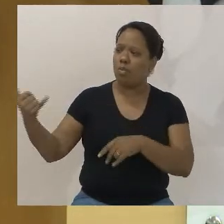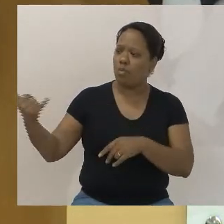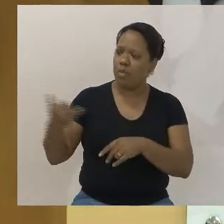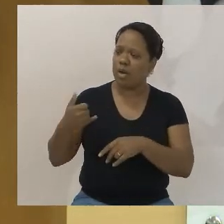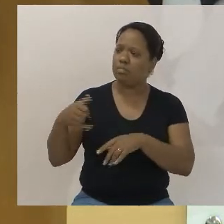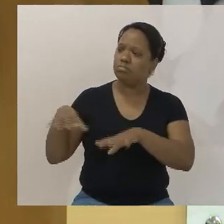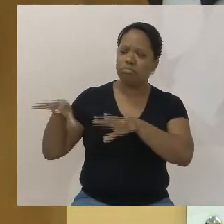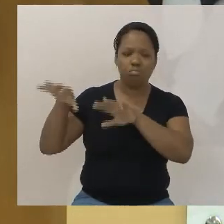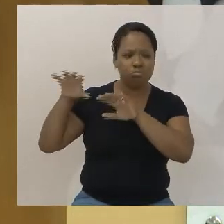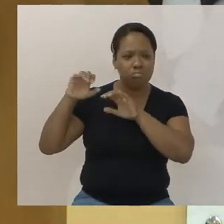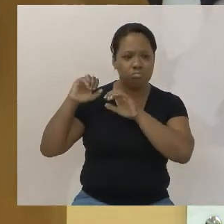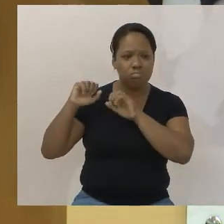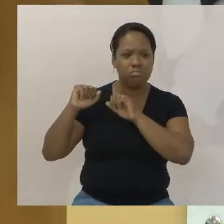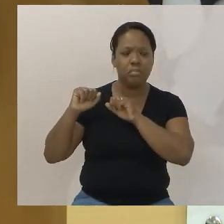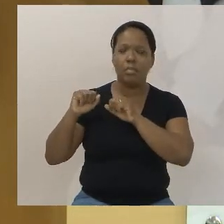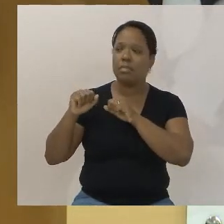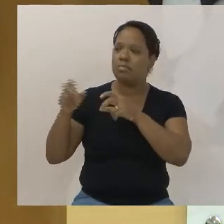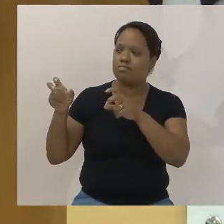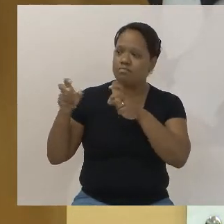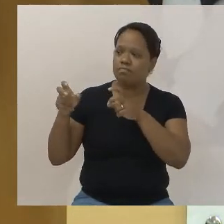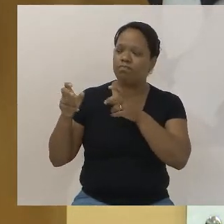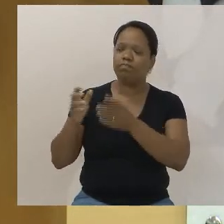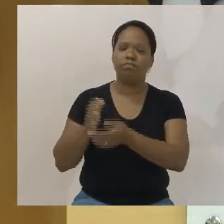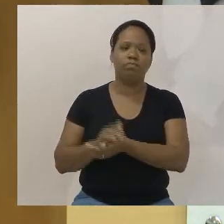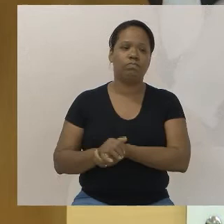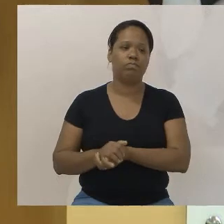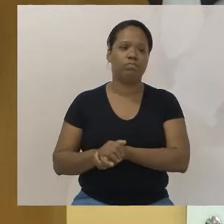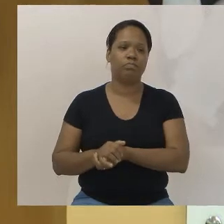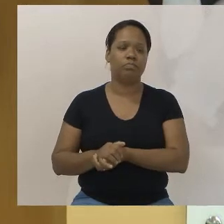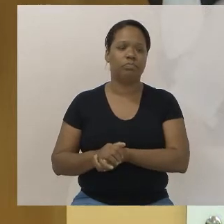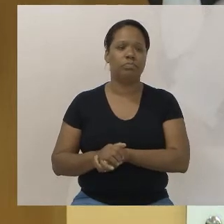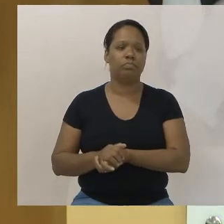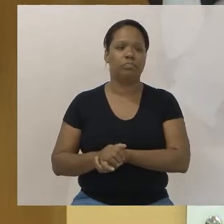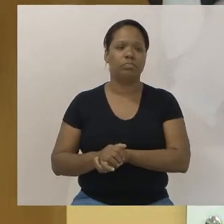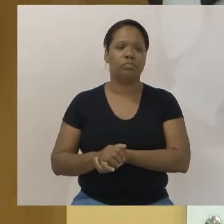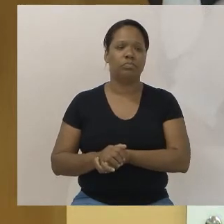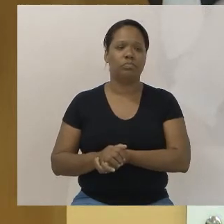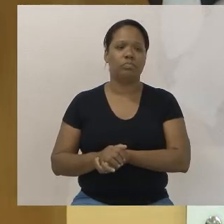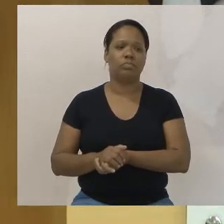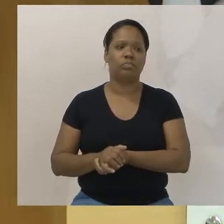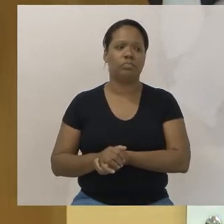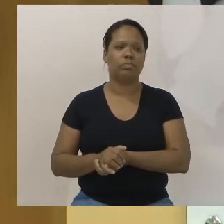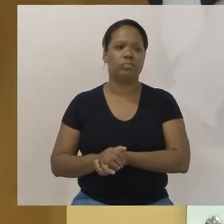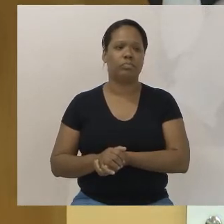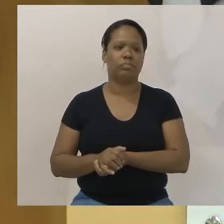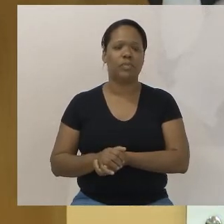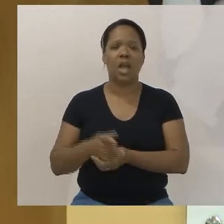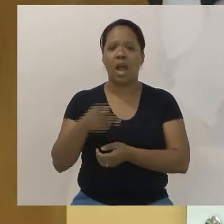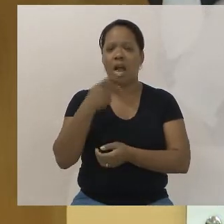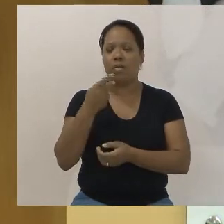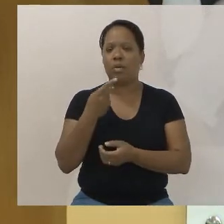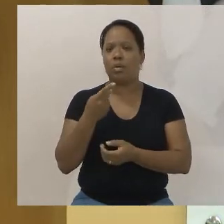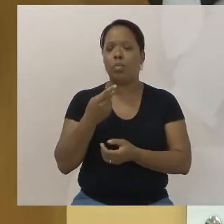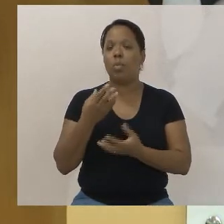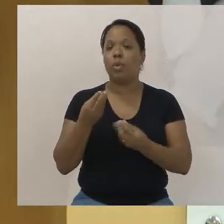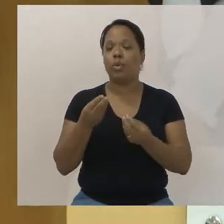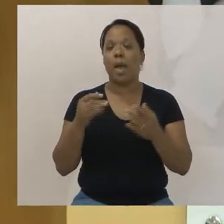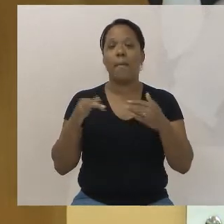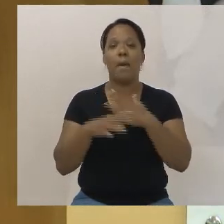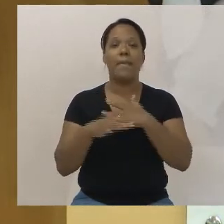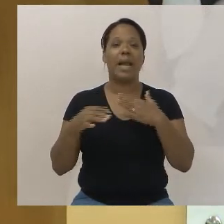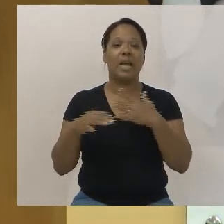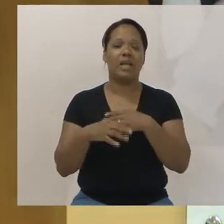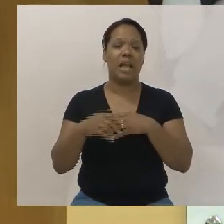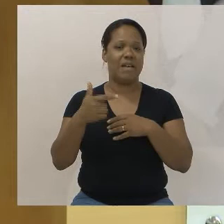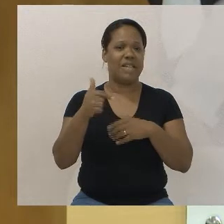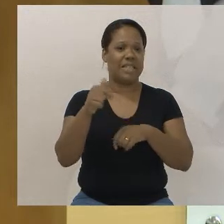povo é importante dizer que não é que se falou é muito é e mobilidade urbana eu